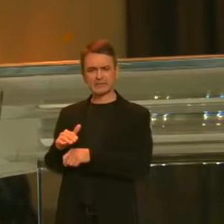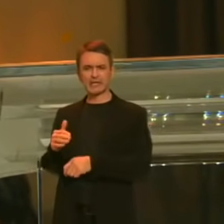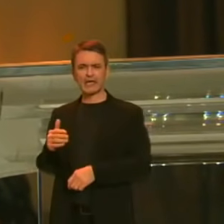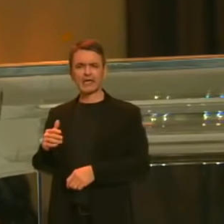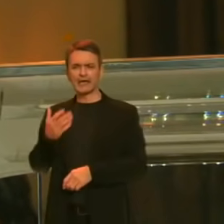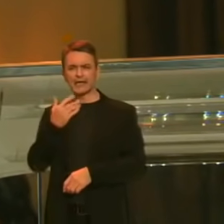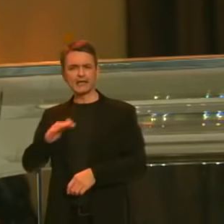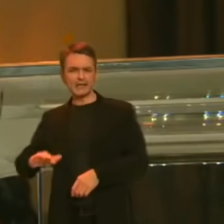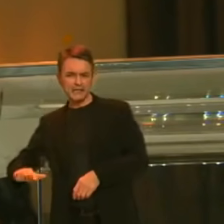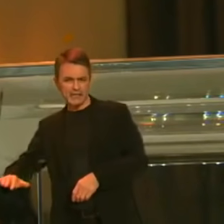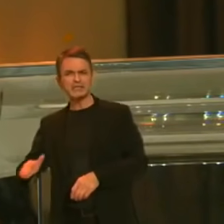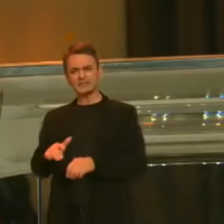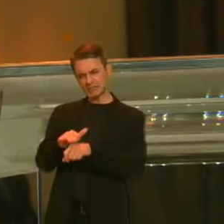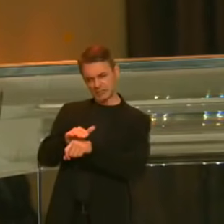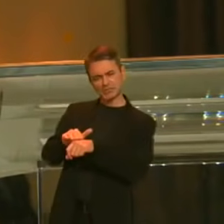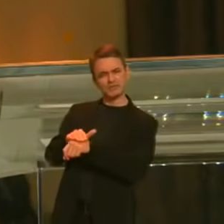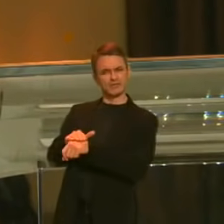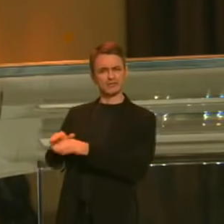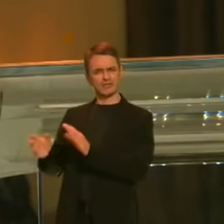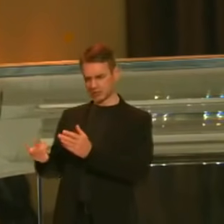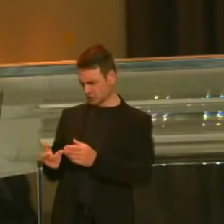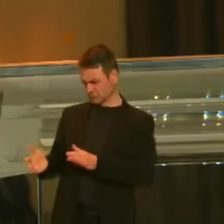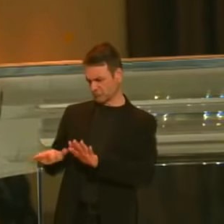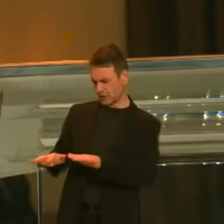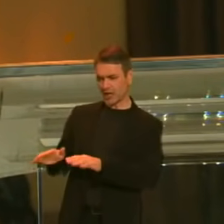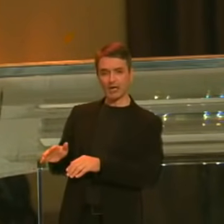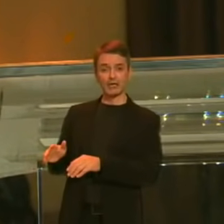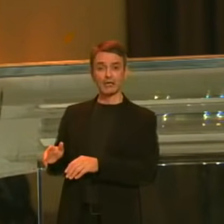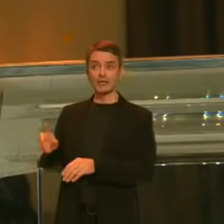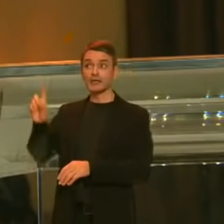havia criado homem e mulher.